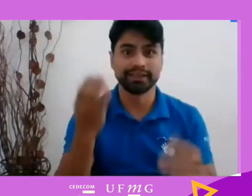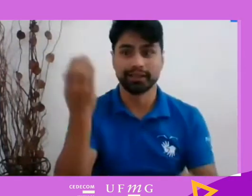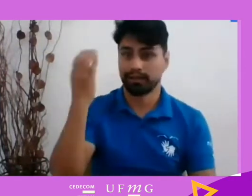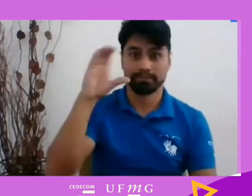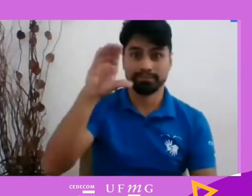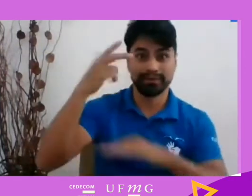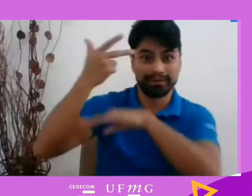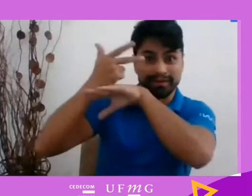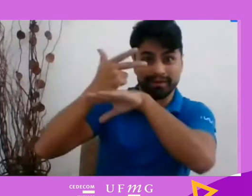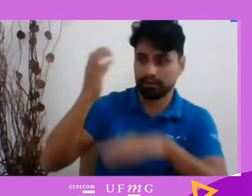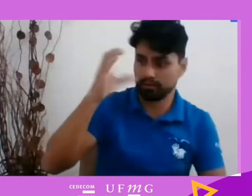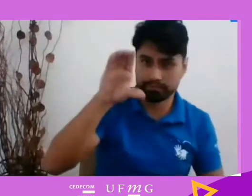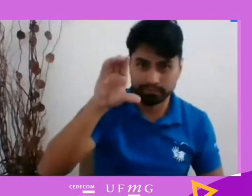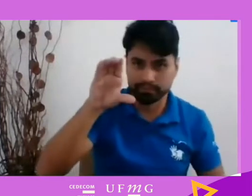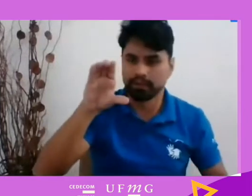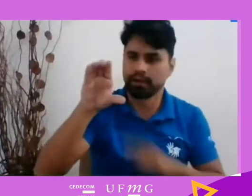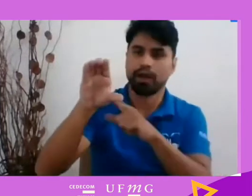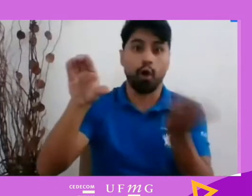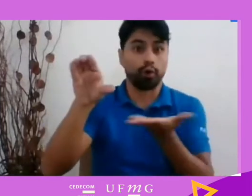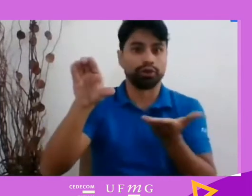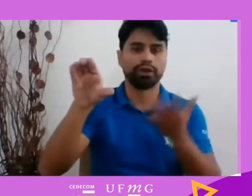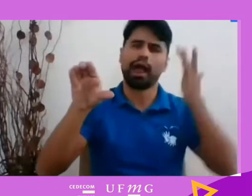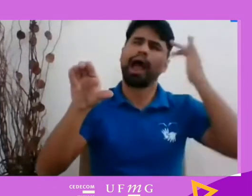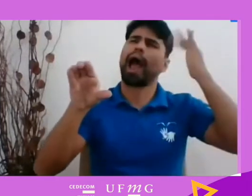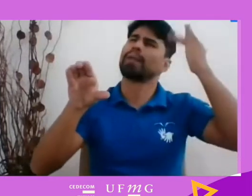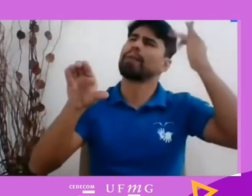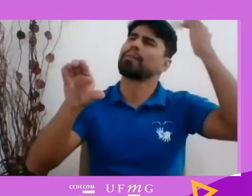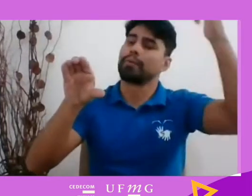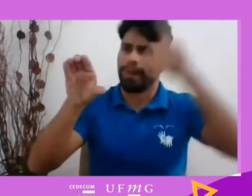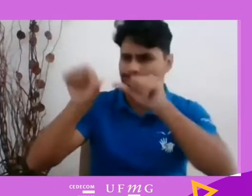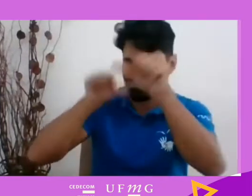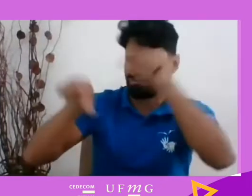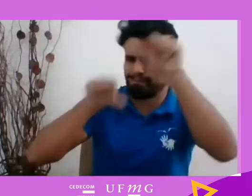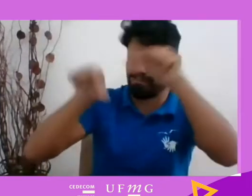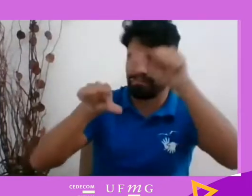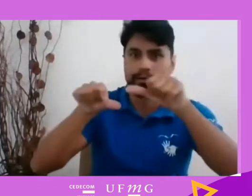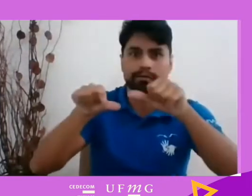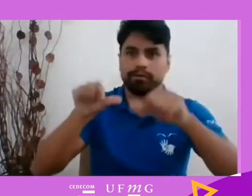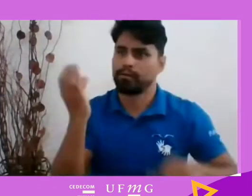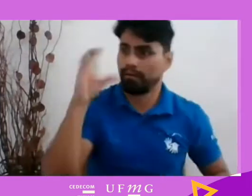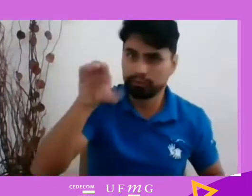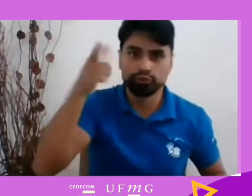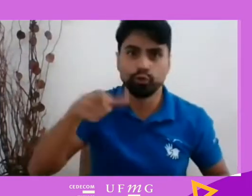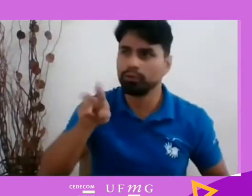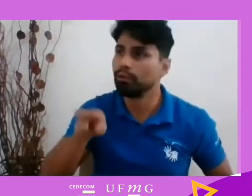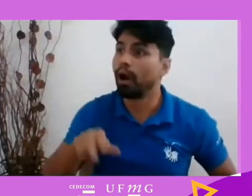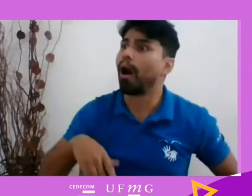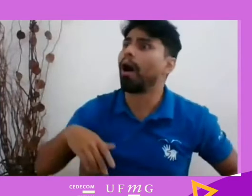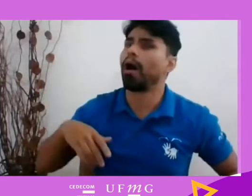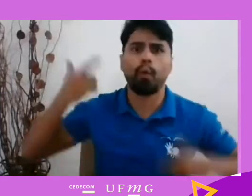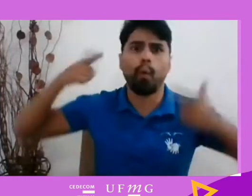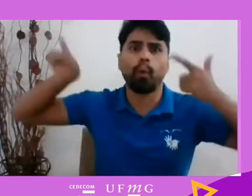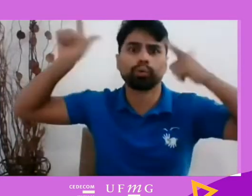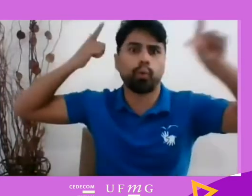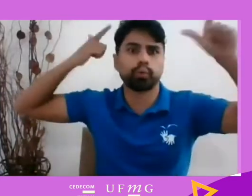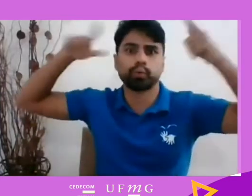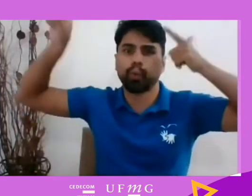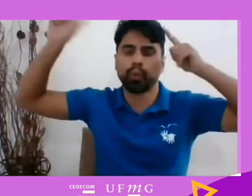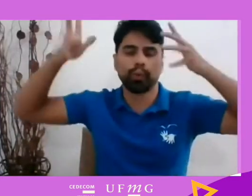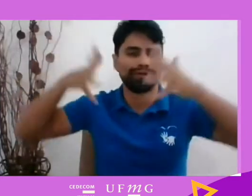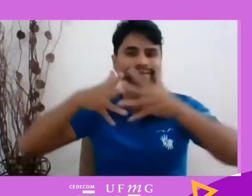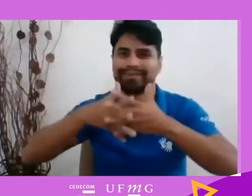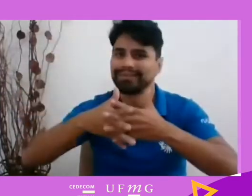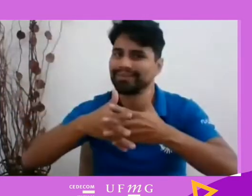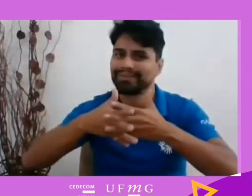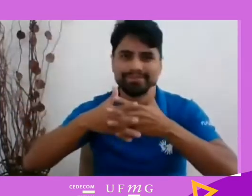que eu disse isso, né? Então, a questão da temporalidade, ela vai se sobrepondo, porque alguma coisa que já passou